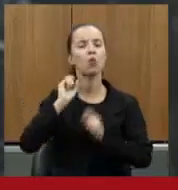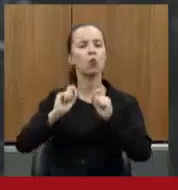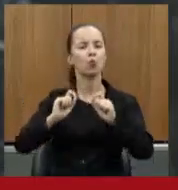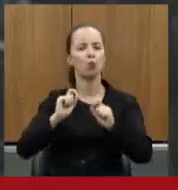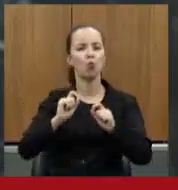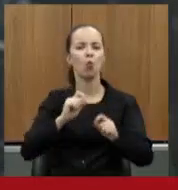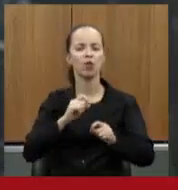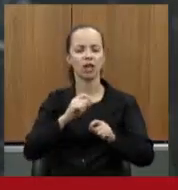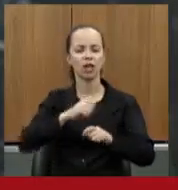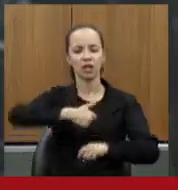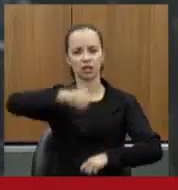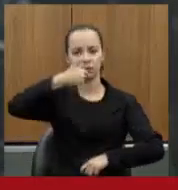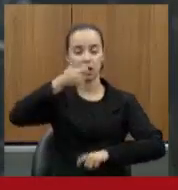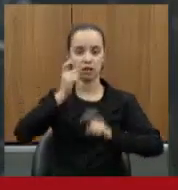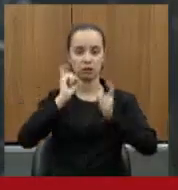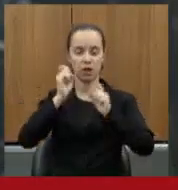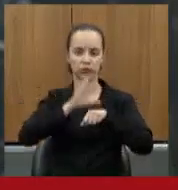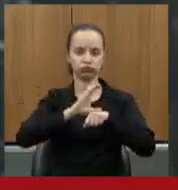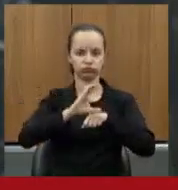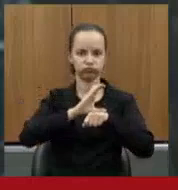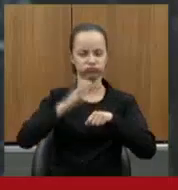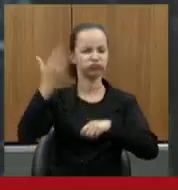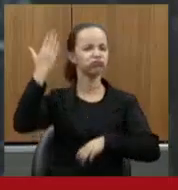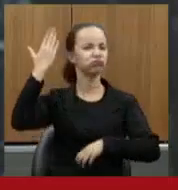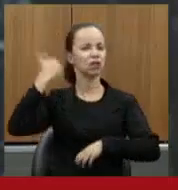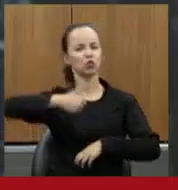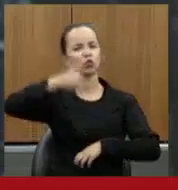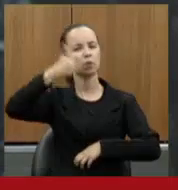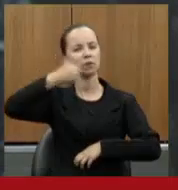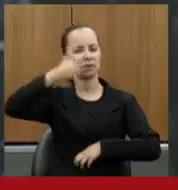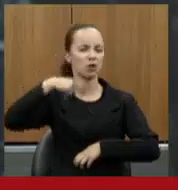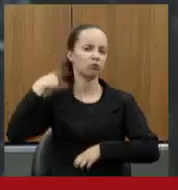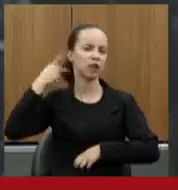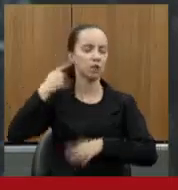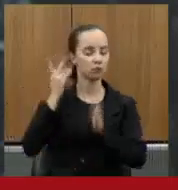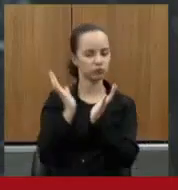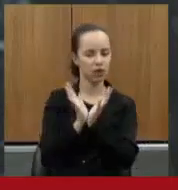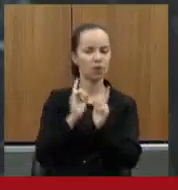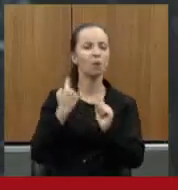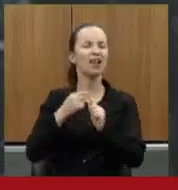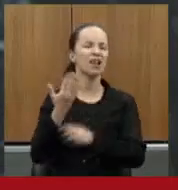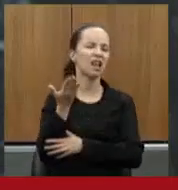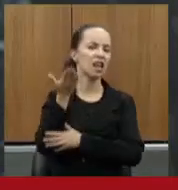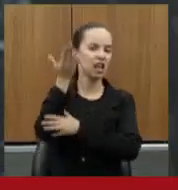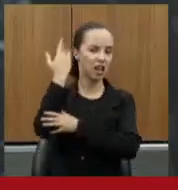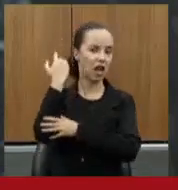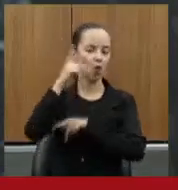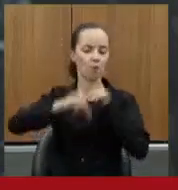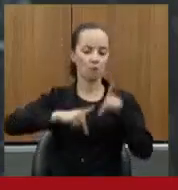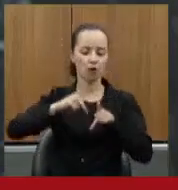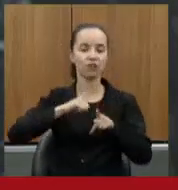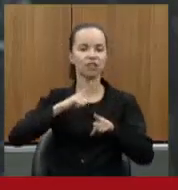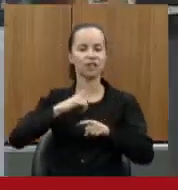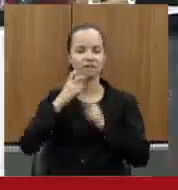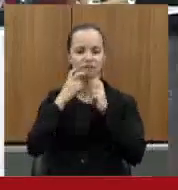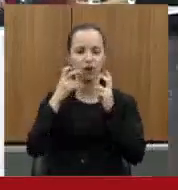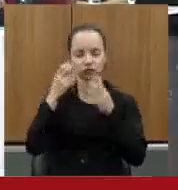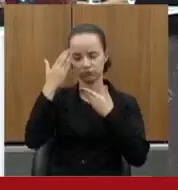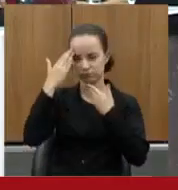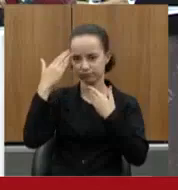instalação da nossa primeira Assembleia Constituinte, do nosso primeiro parlamento, porque ali, pela primeira vez, o nosso povo teve voz. Muito obrigado,